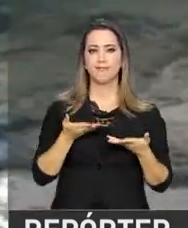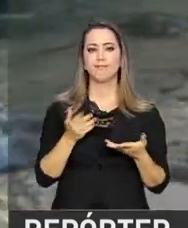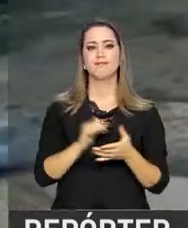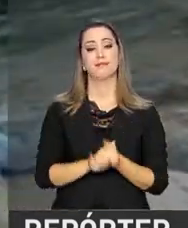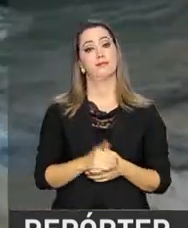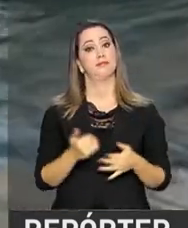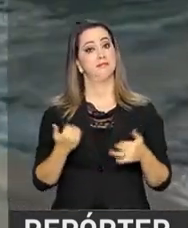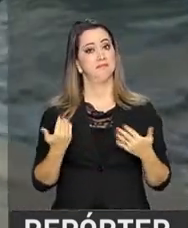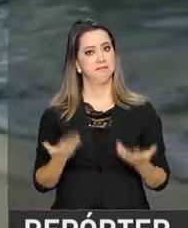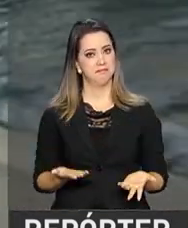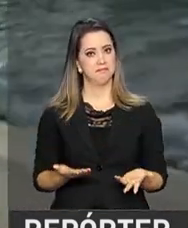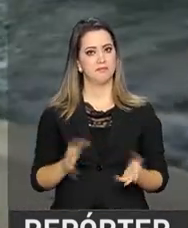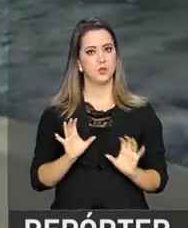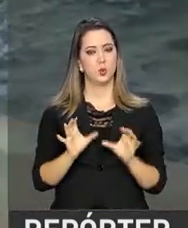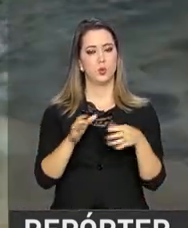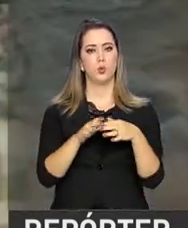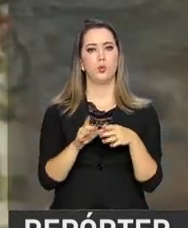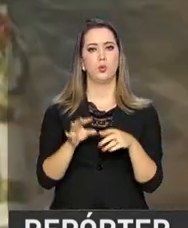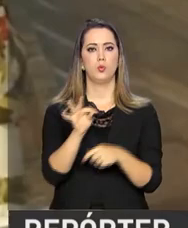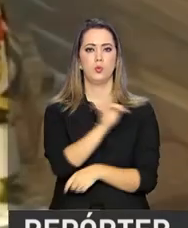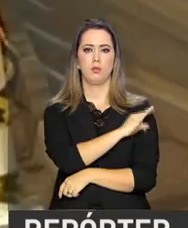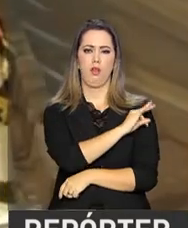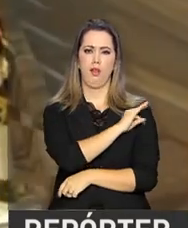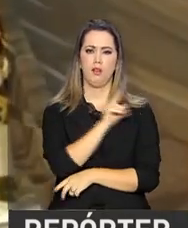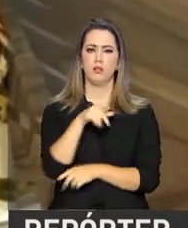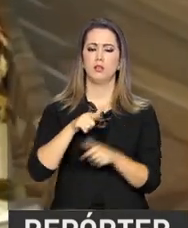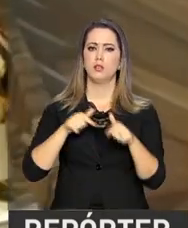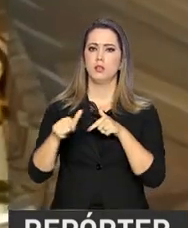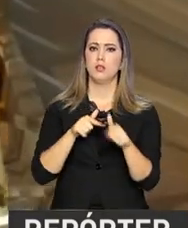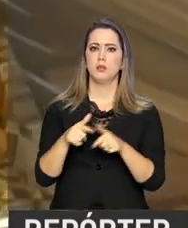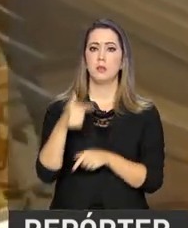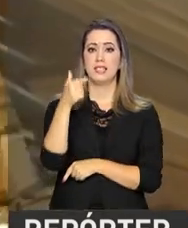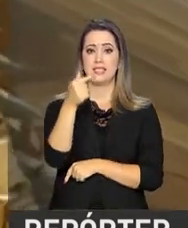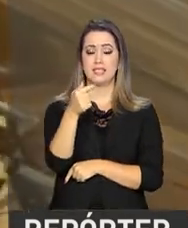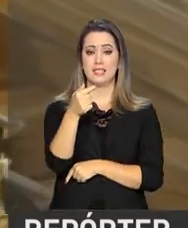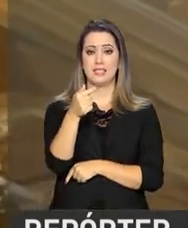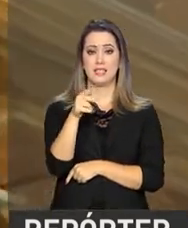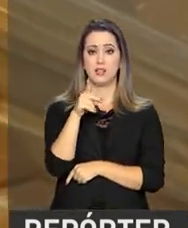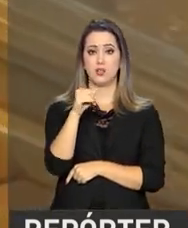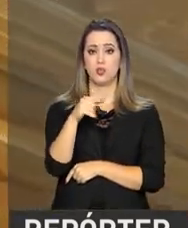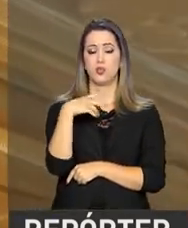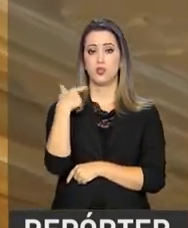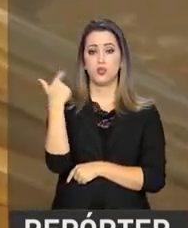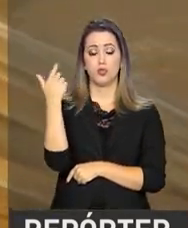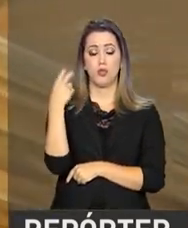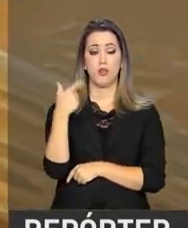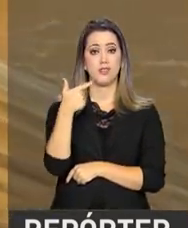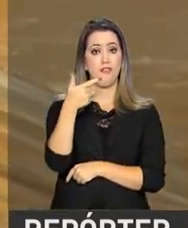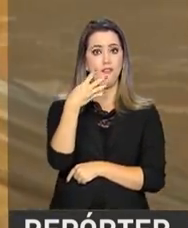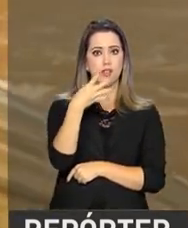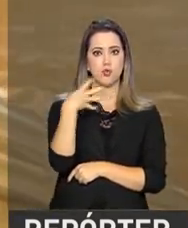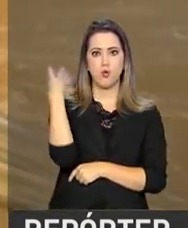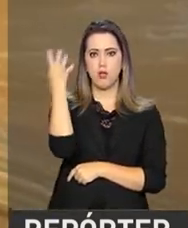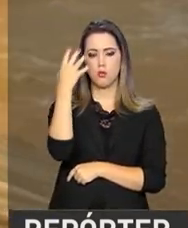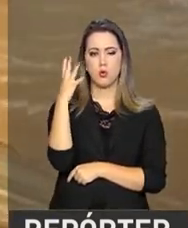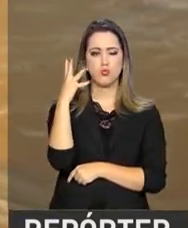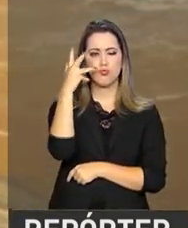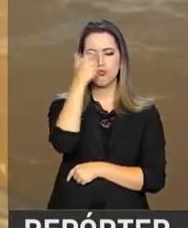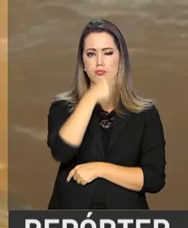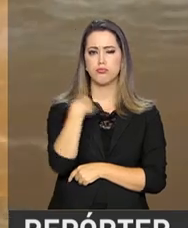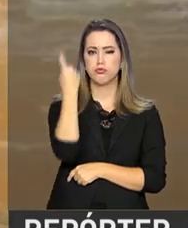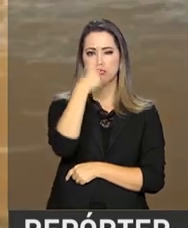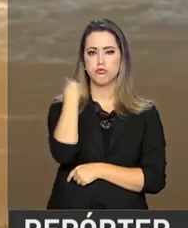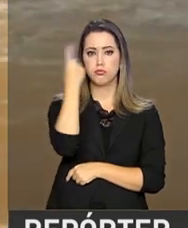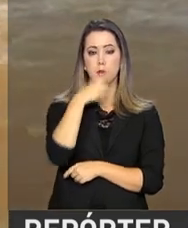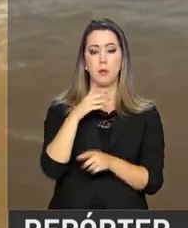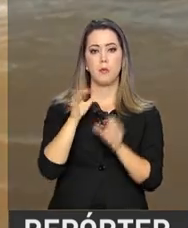As equipes técnicas da empresa responsável trabalharam 7 dias em regime de 24 horas para que os reparos nas placas